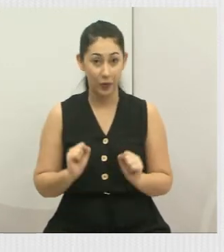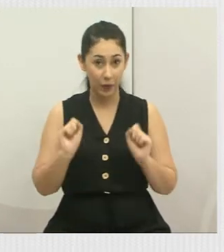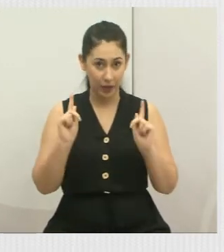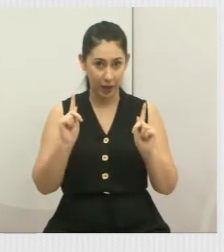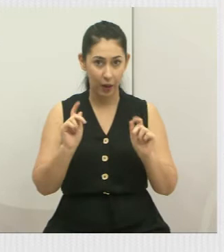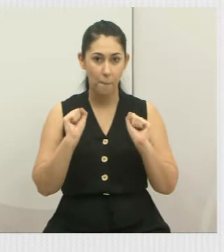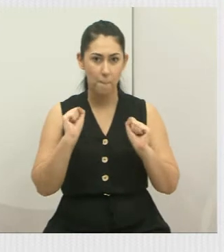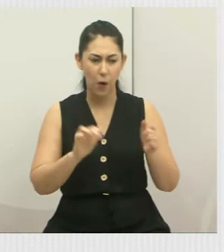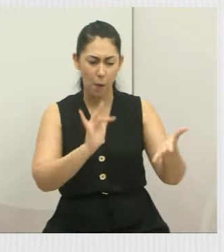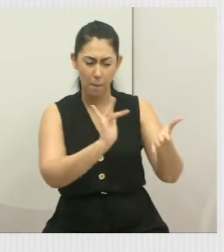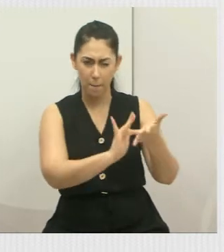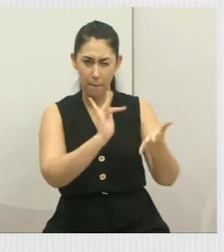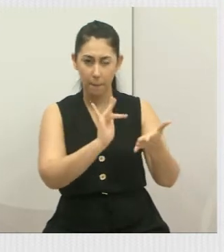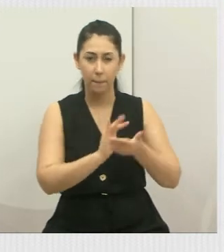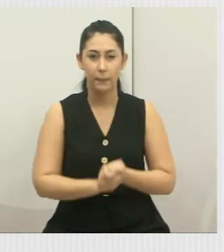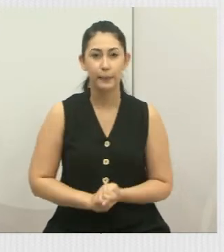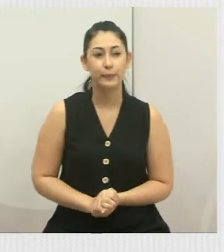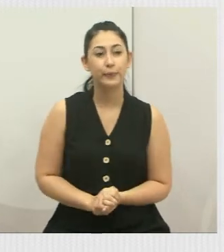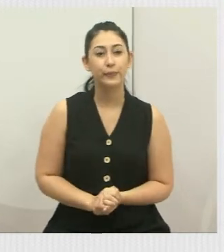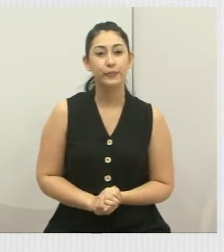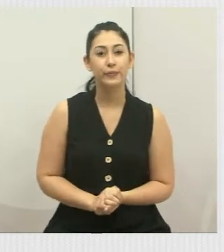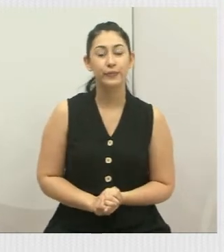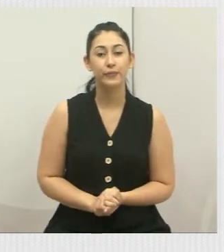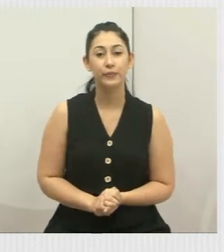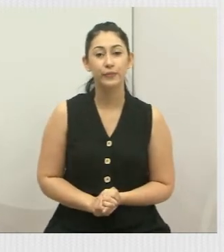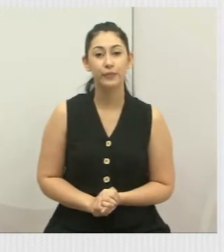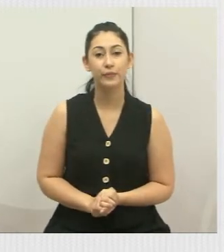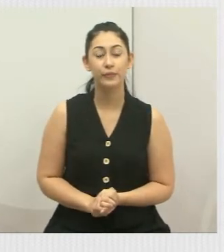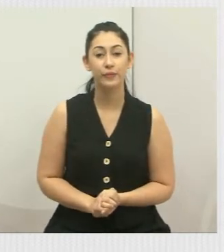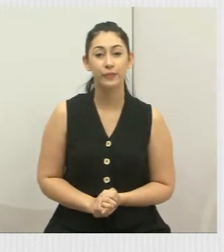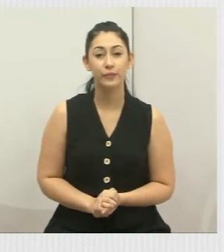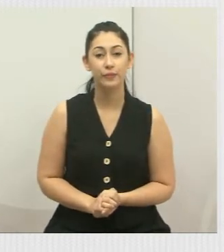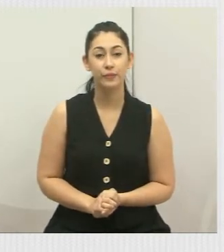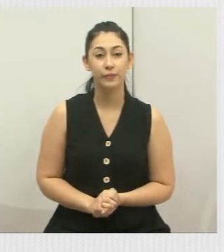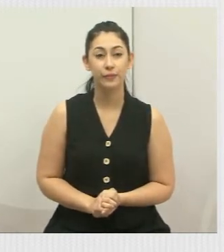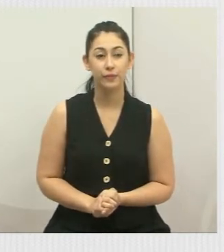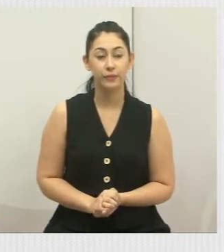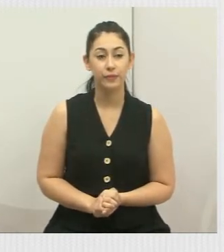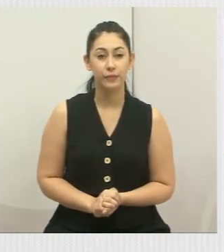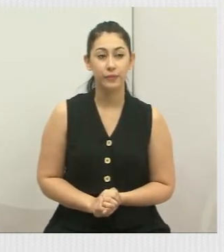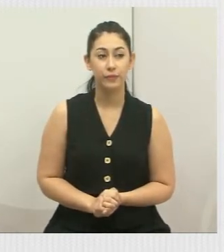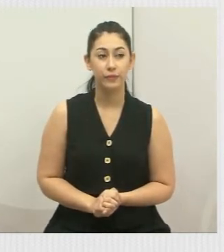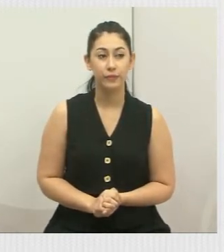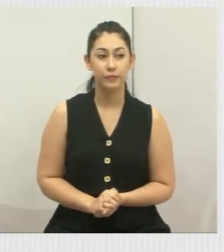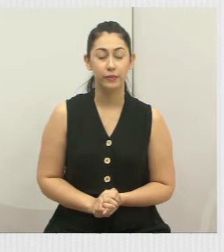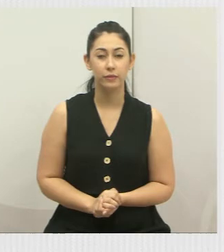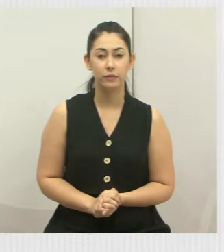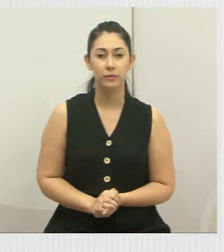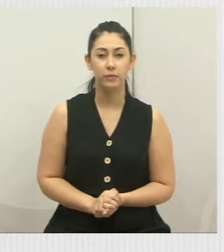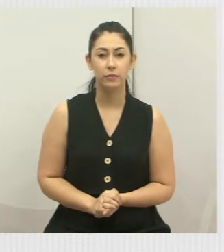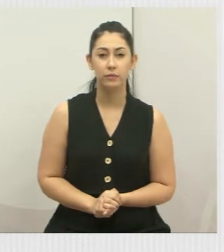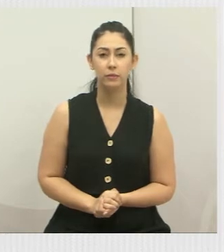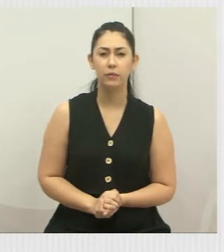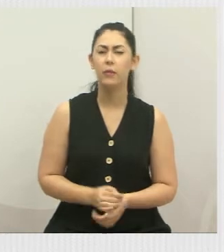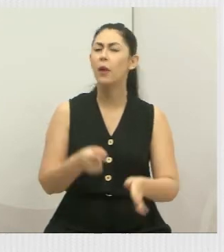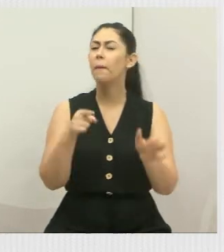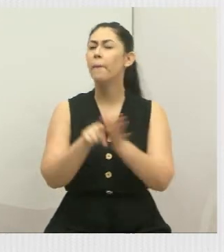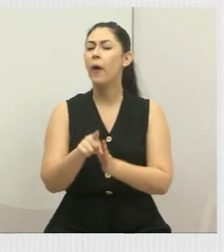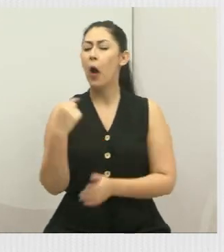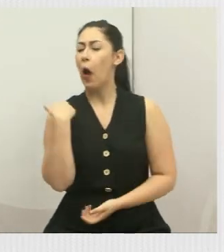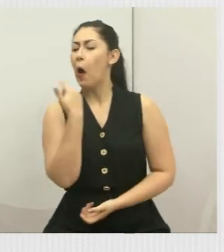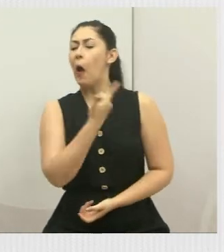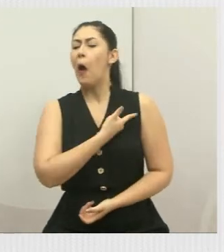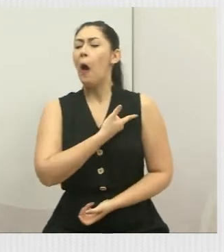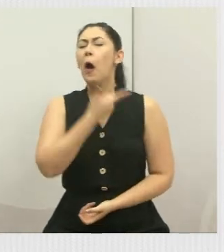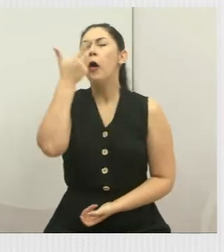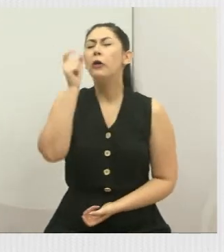lá, por favor. Os senhores que estão presentes podem fazer o mesmo. Tá? Bom, quem somos?